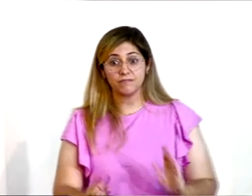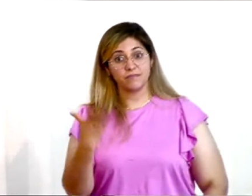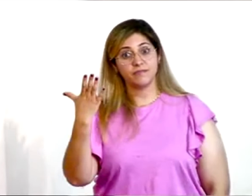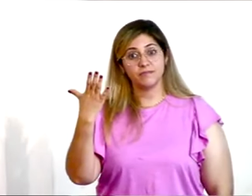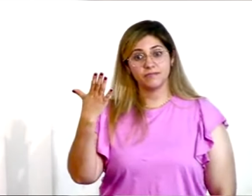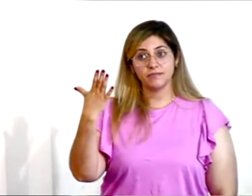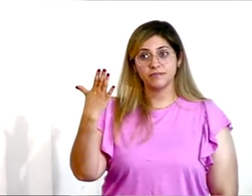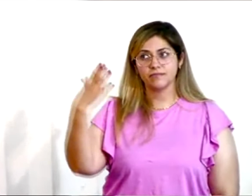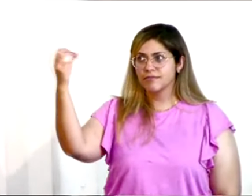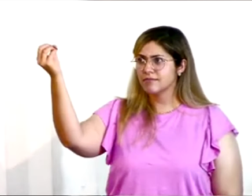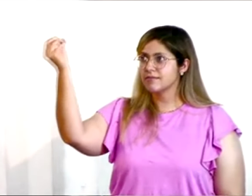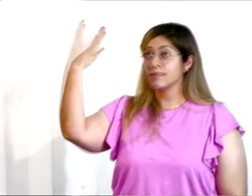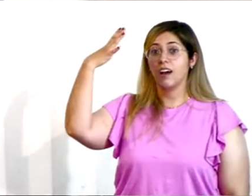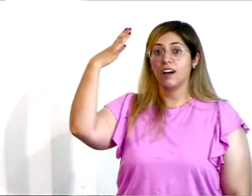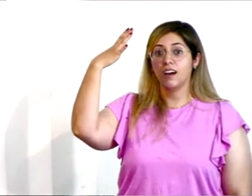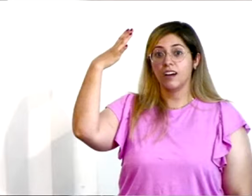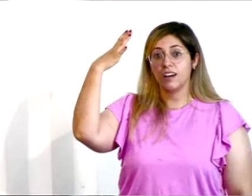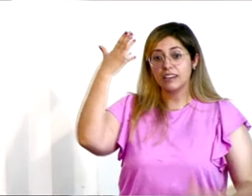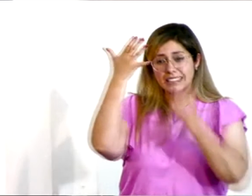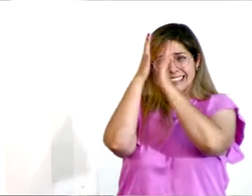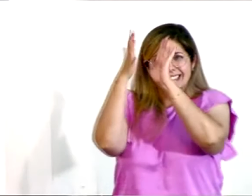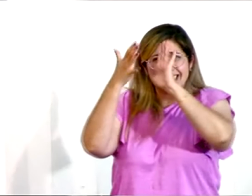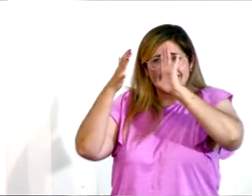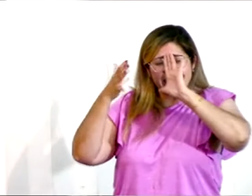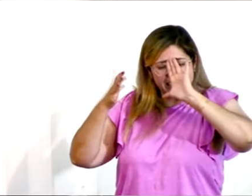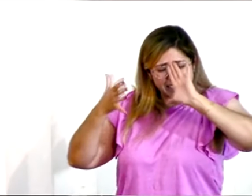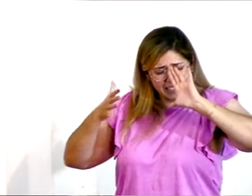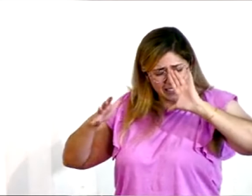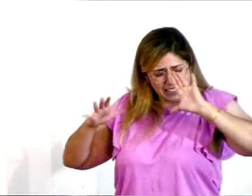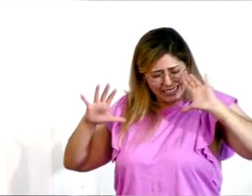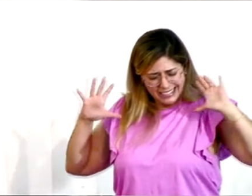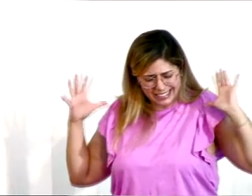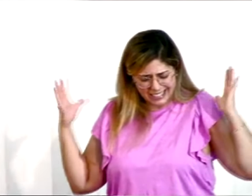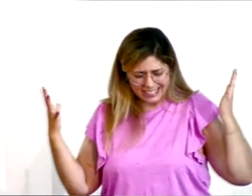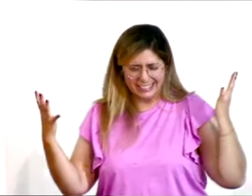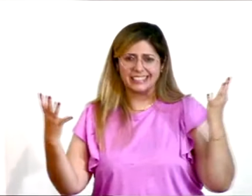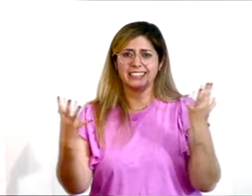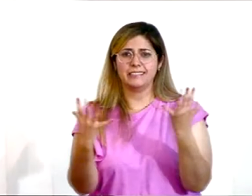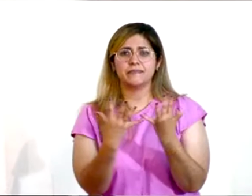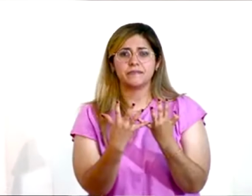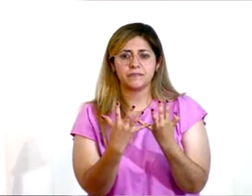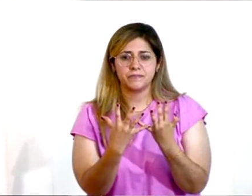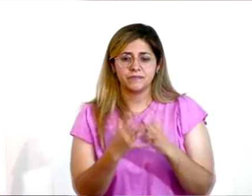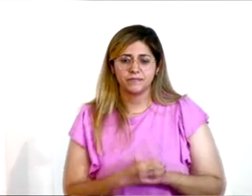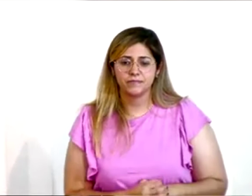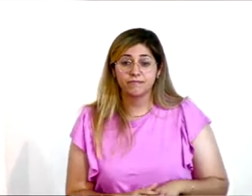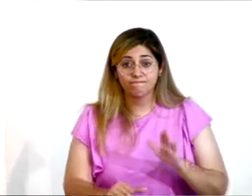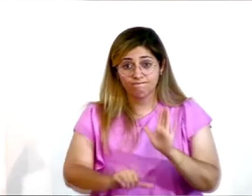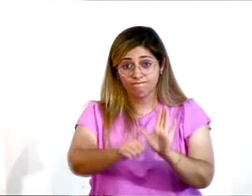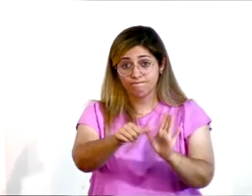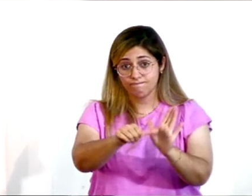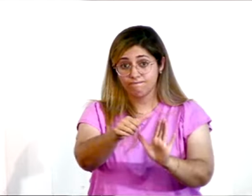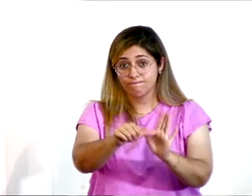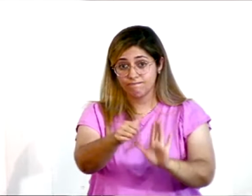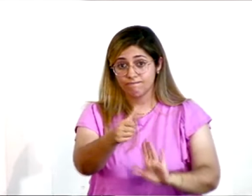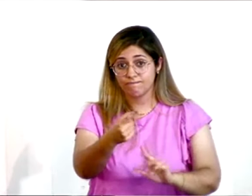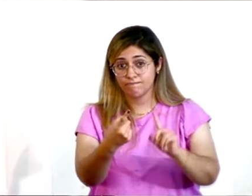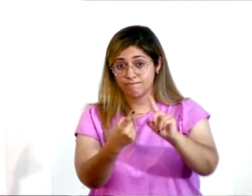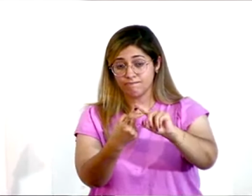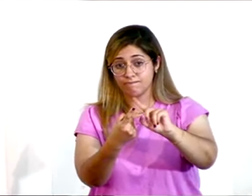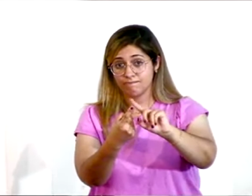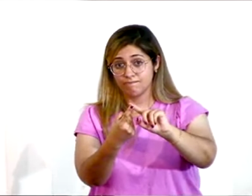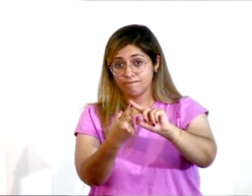uma luz do céu brilhou ao seu redor. E essa é a primeira coisa que eu gostaria que o meu irmão e a